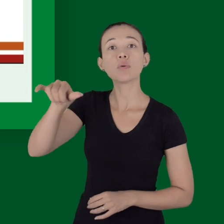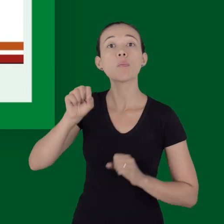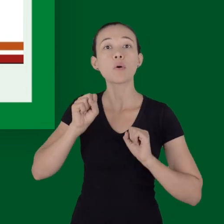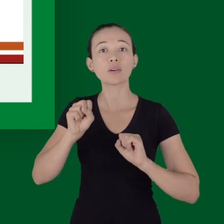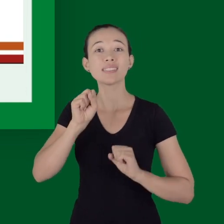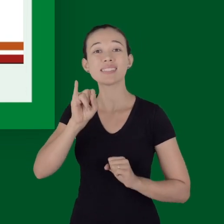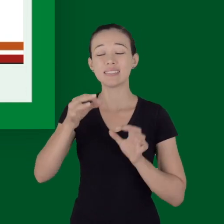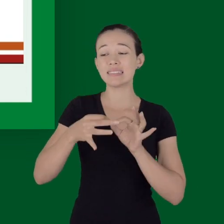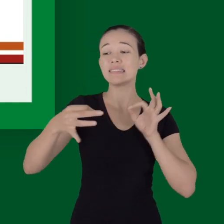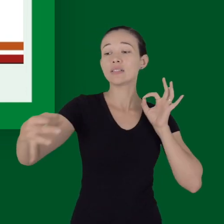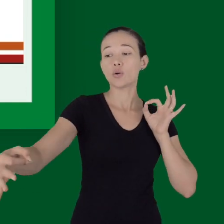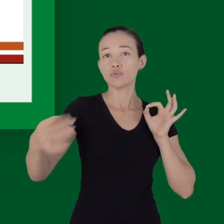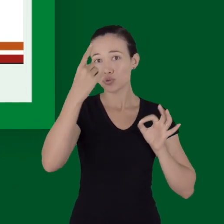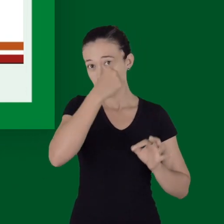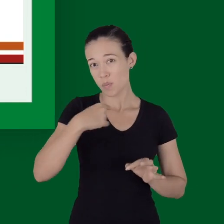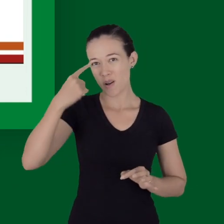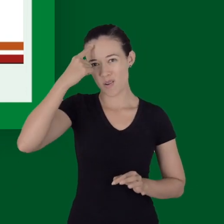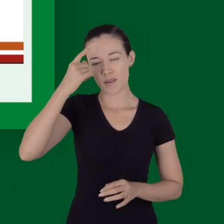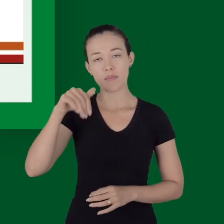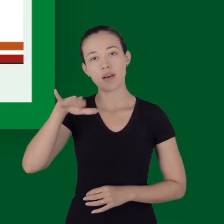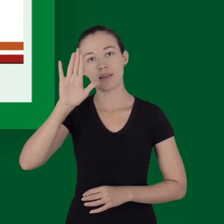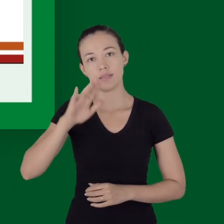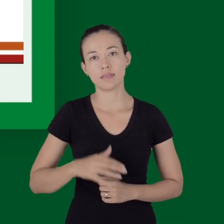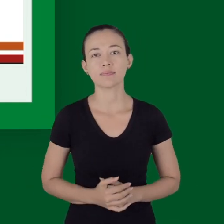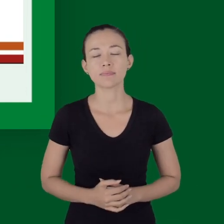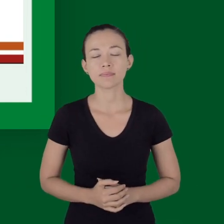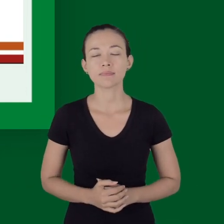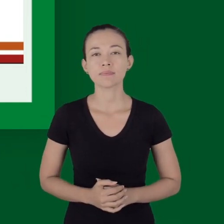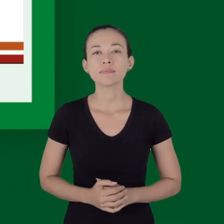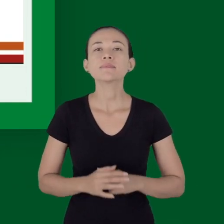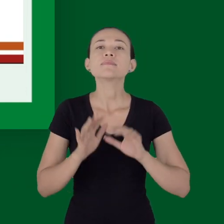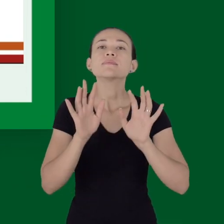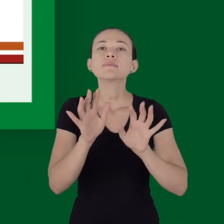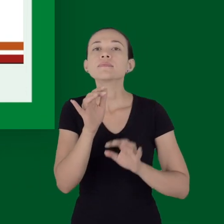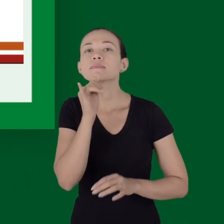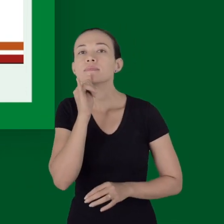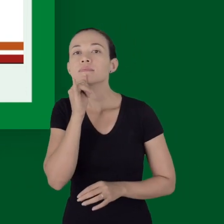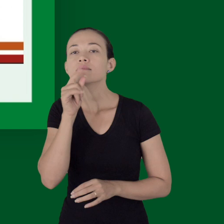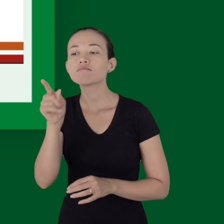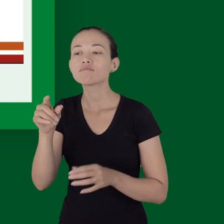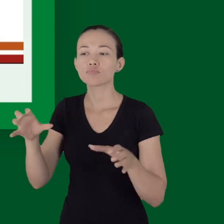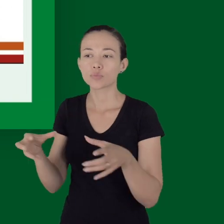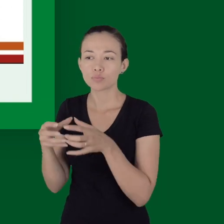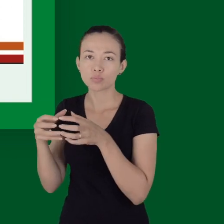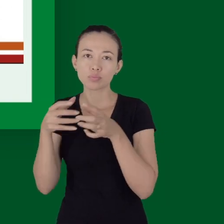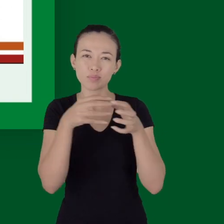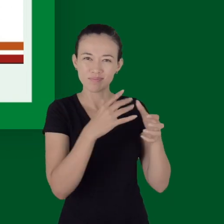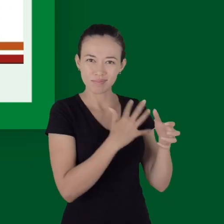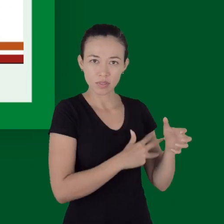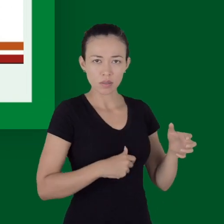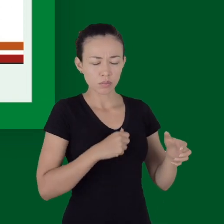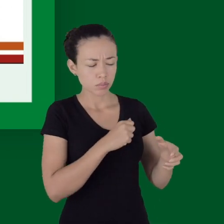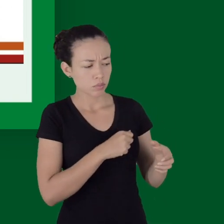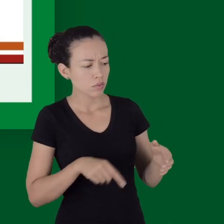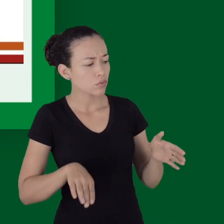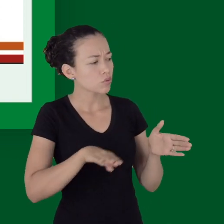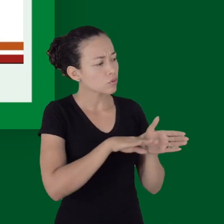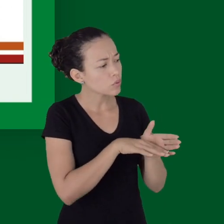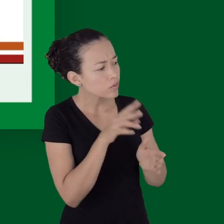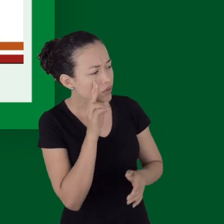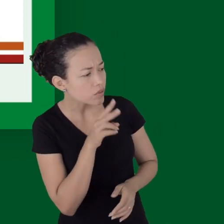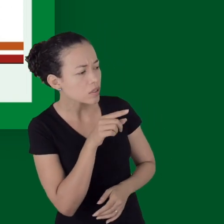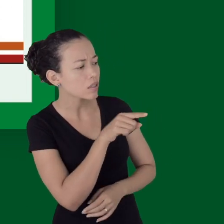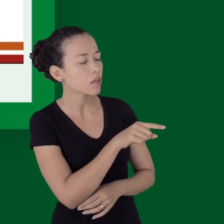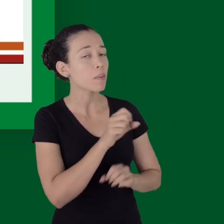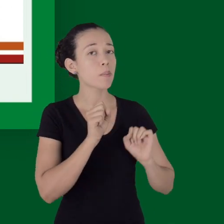um ataque isquêmico transitório. Mas mesmo na suspeita do AIT, o paciente deve ser encaminhado para o hospital, porque esses pacientes têm um risco